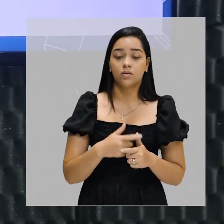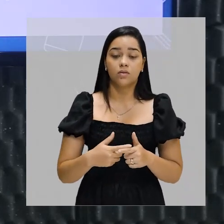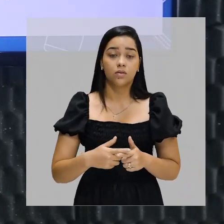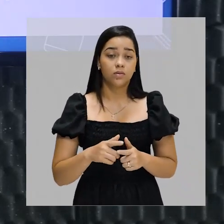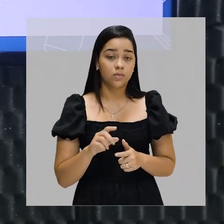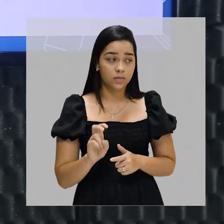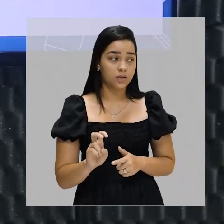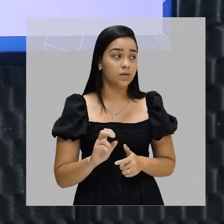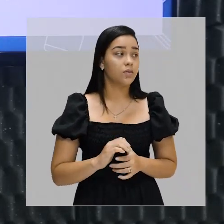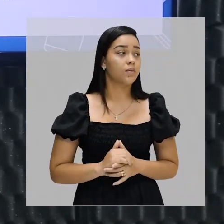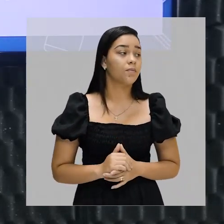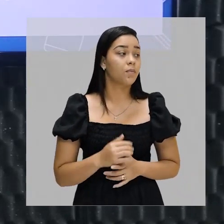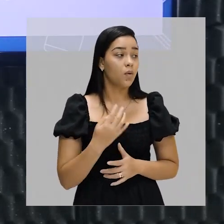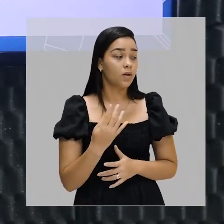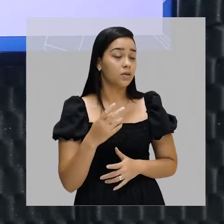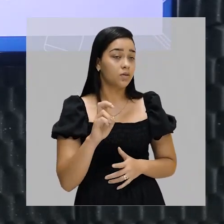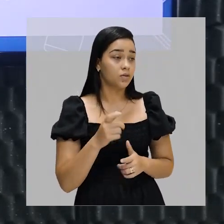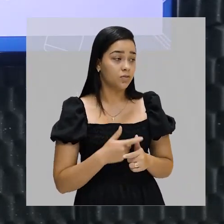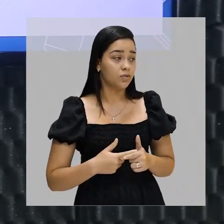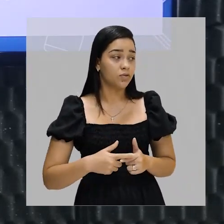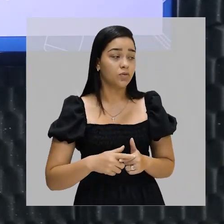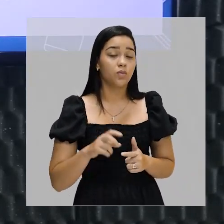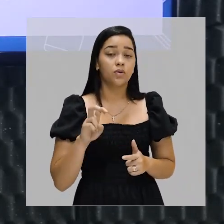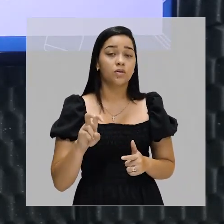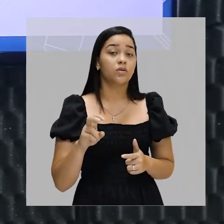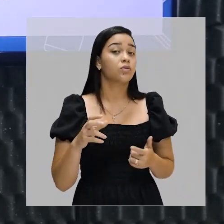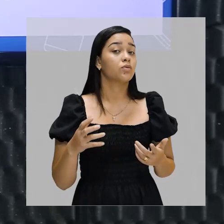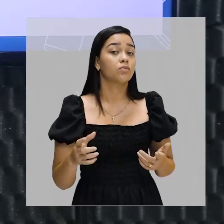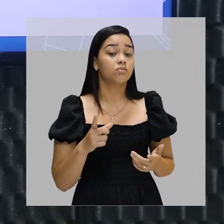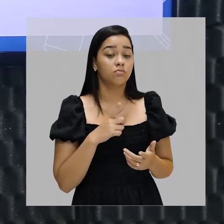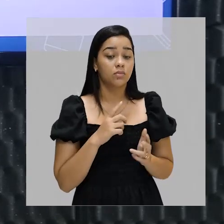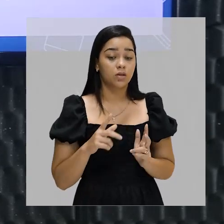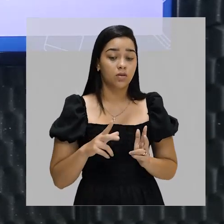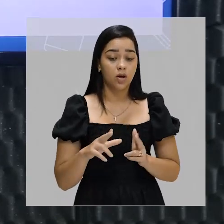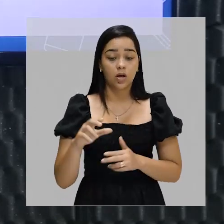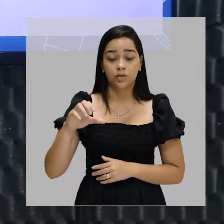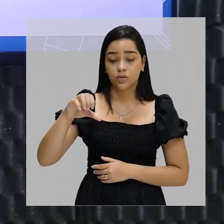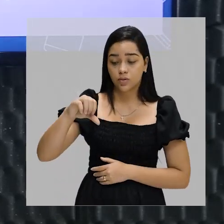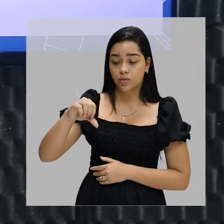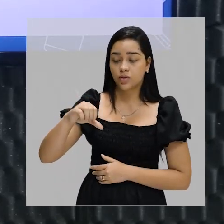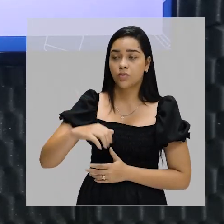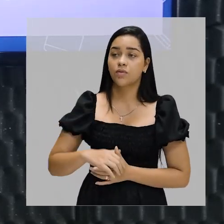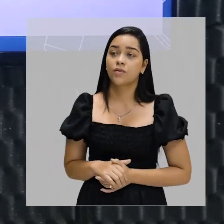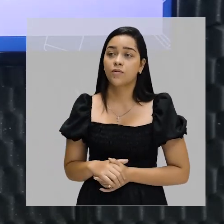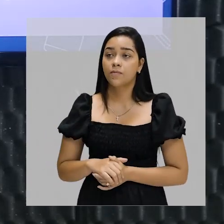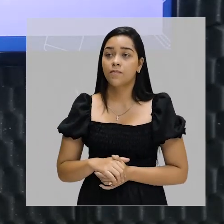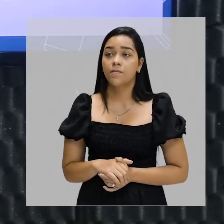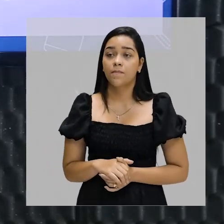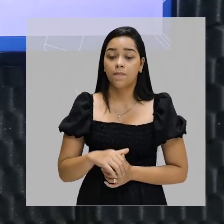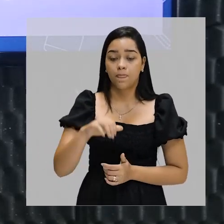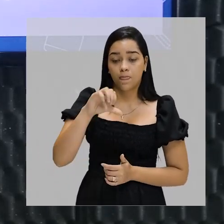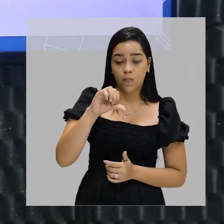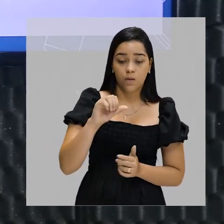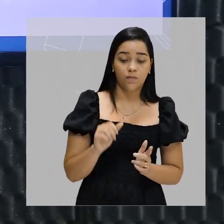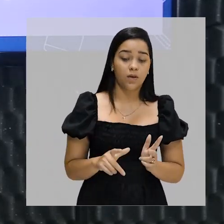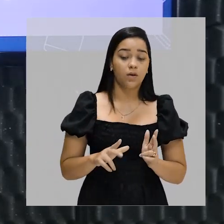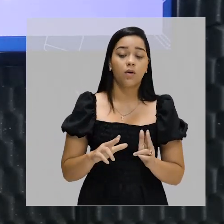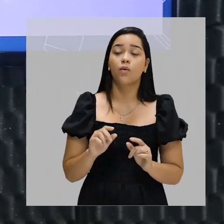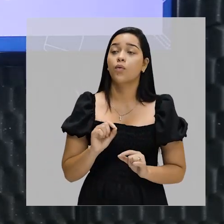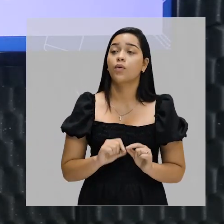5. 45 dividido por 5, turminha, 9, beleza? Então, vai ser igual, 9 vai ser igual